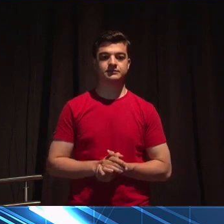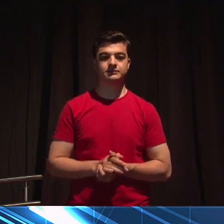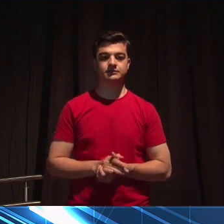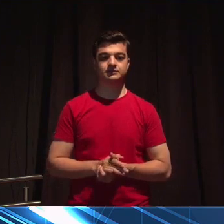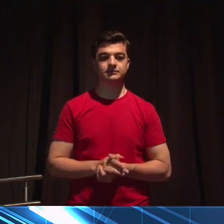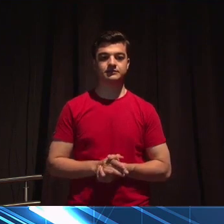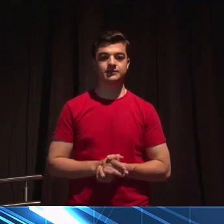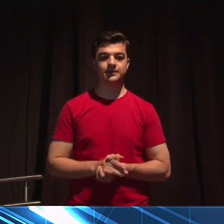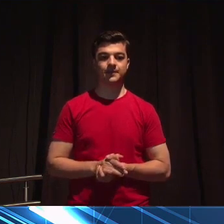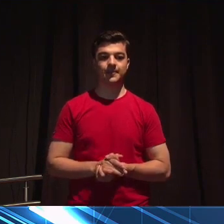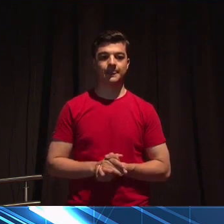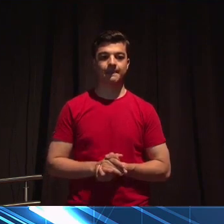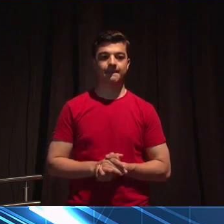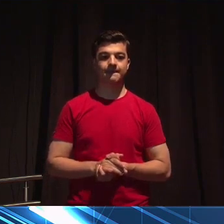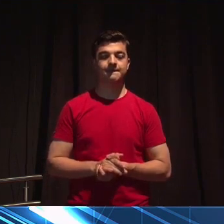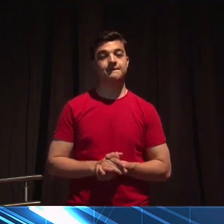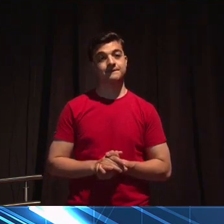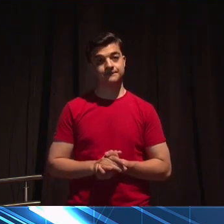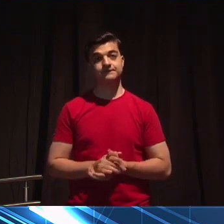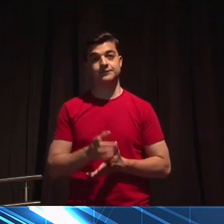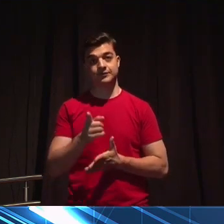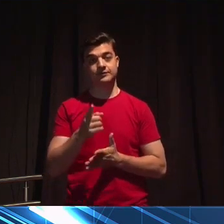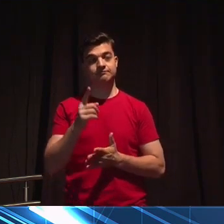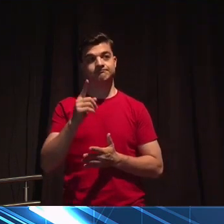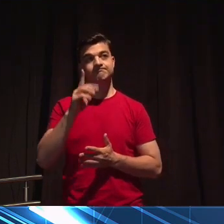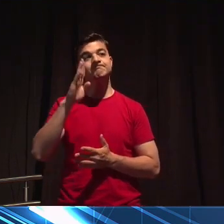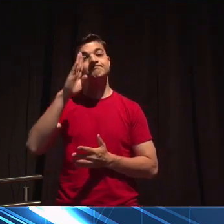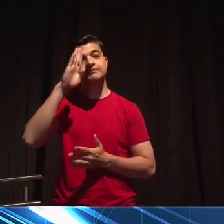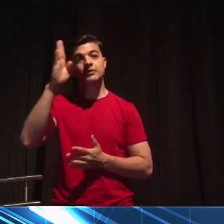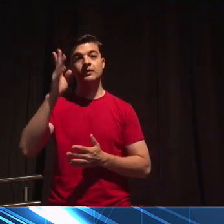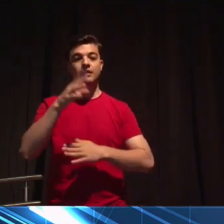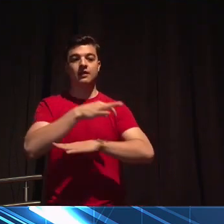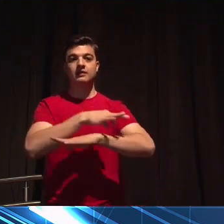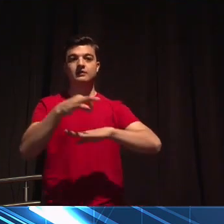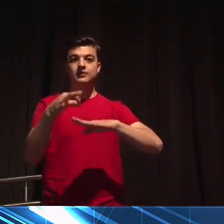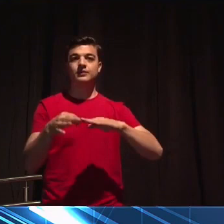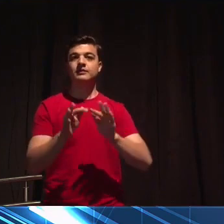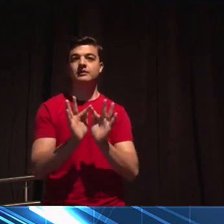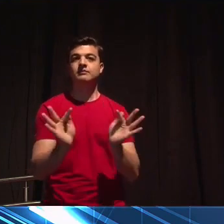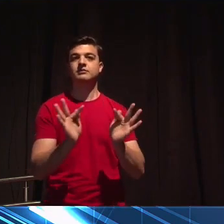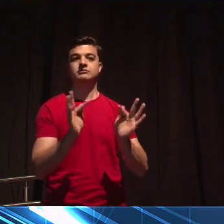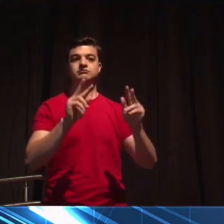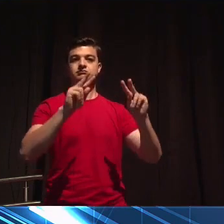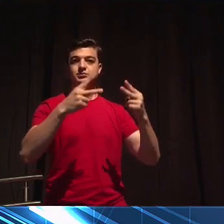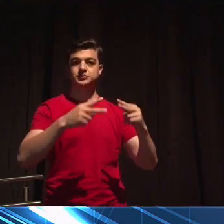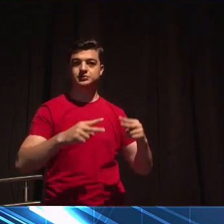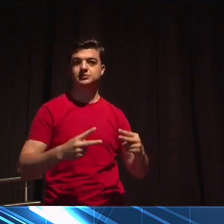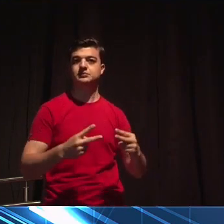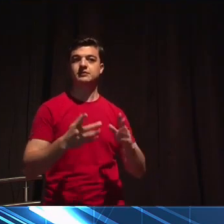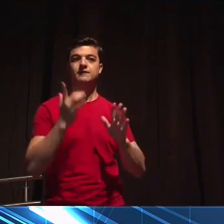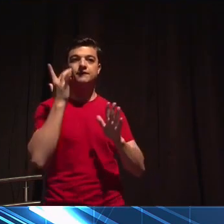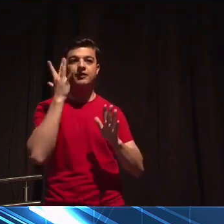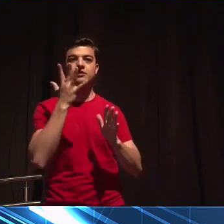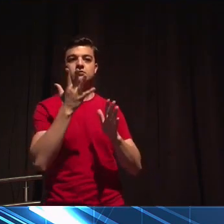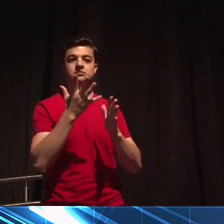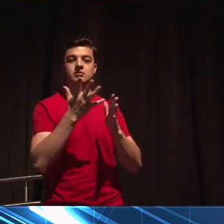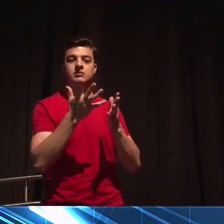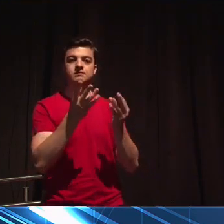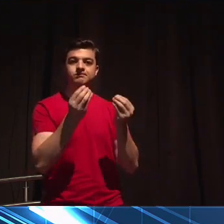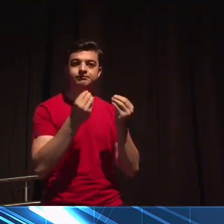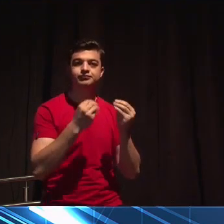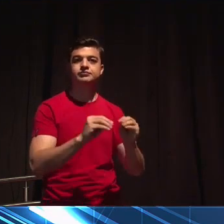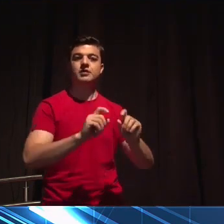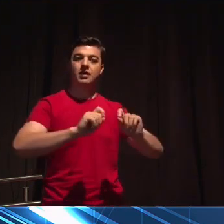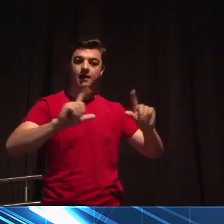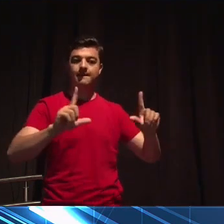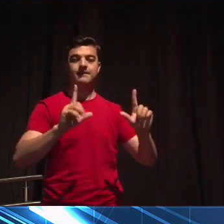Priorizar padrões e arquiteturas muito simples e fácil de aprender e escalar. Né? Sempre, como eu disse, é importante